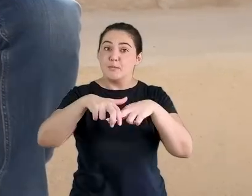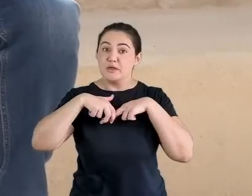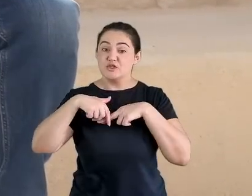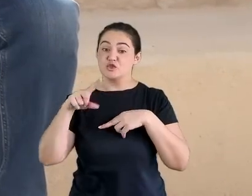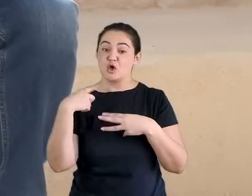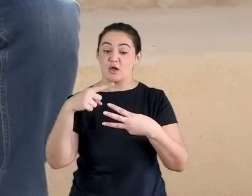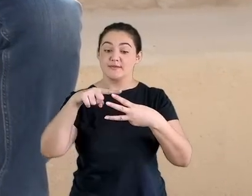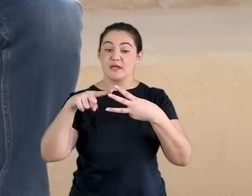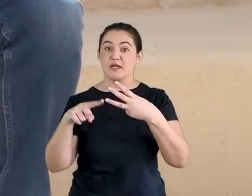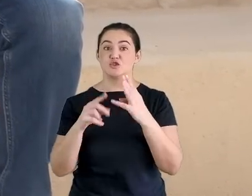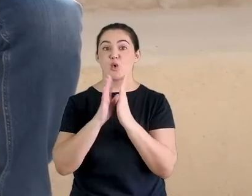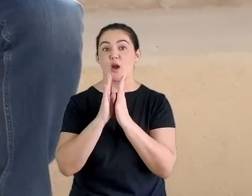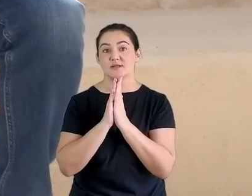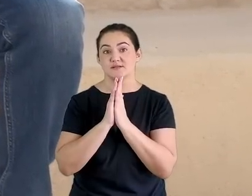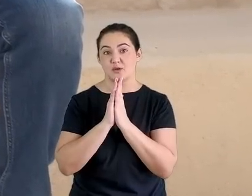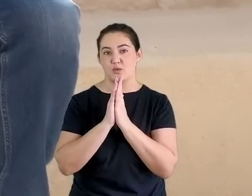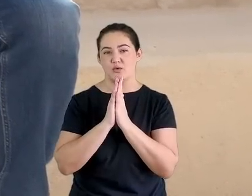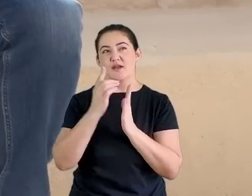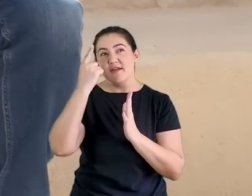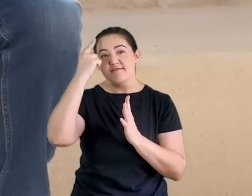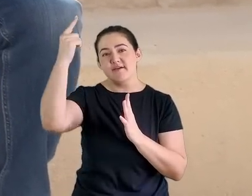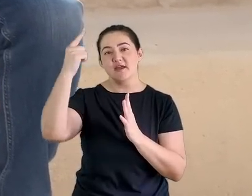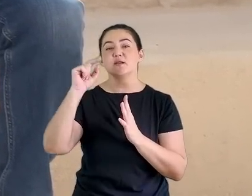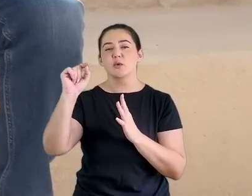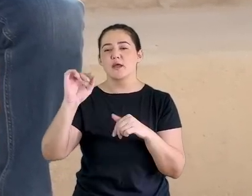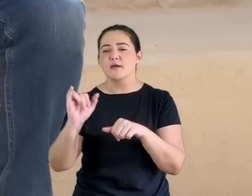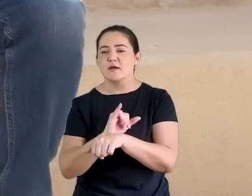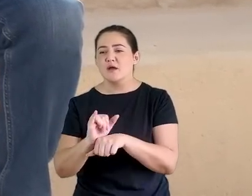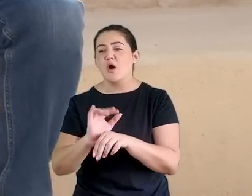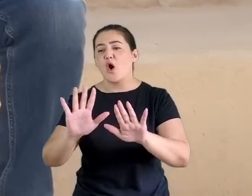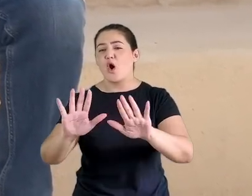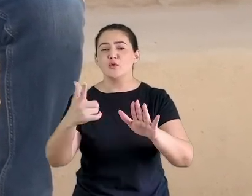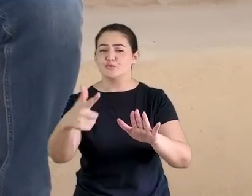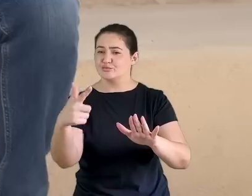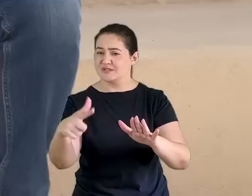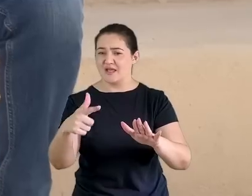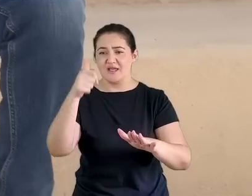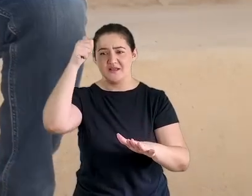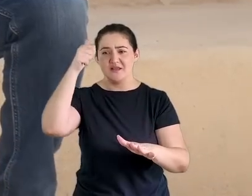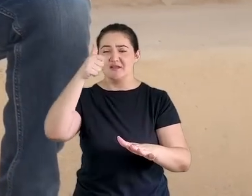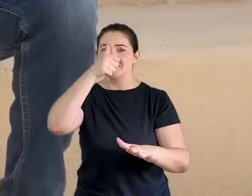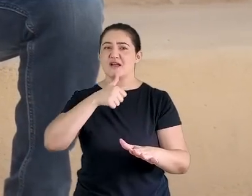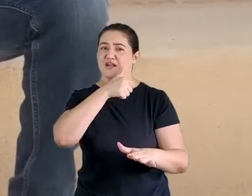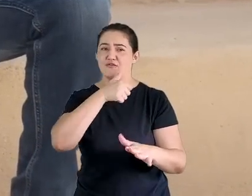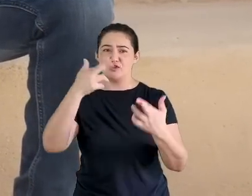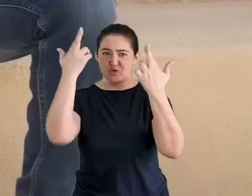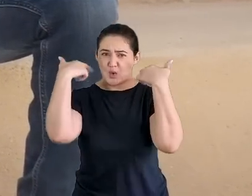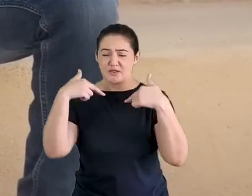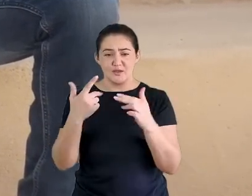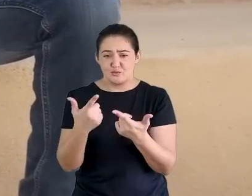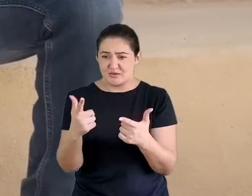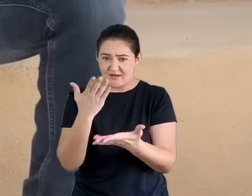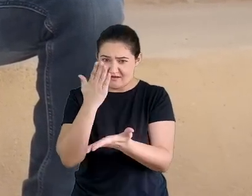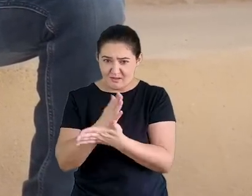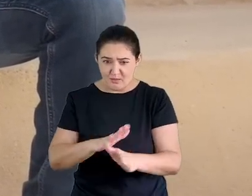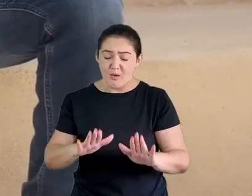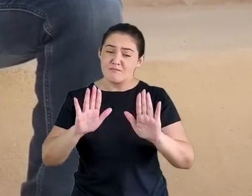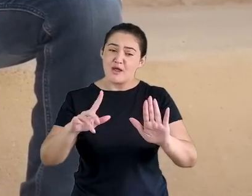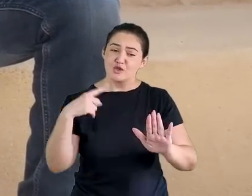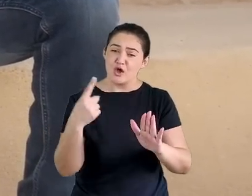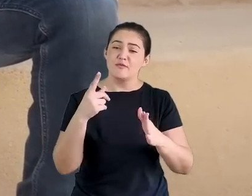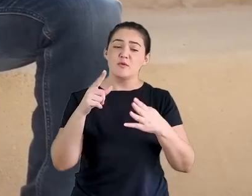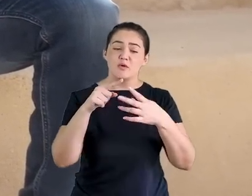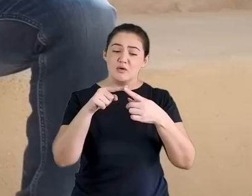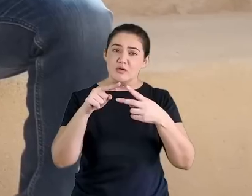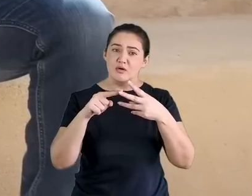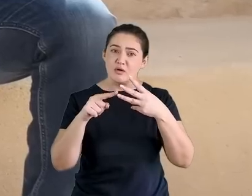comunitária. E isso significa que cada oração do dia está simbolizando o sacrifício diário do templo. Assim, agora o